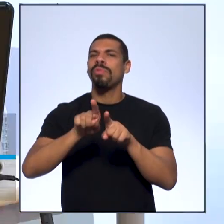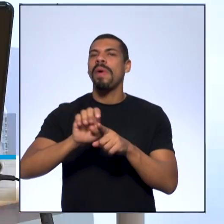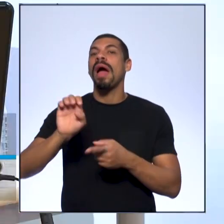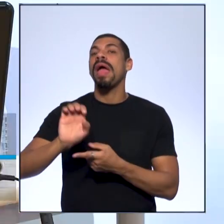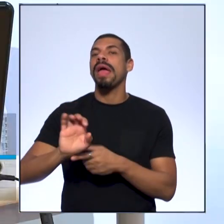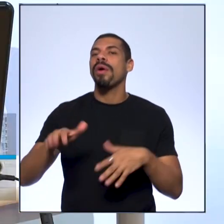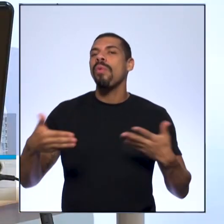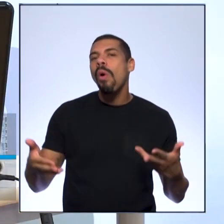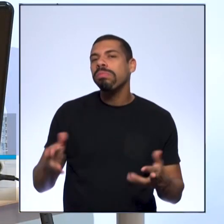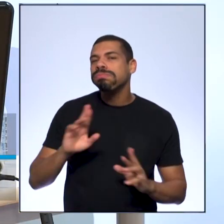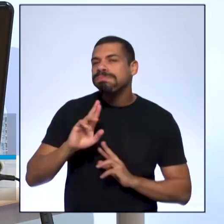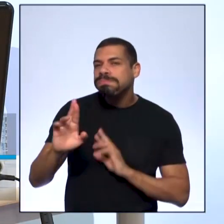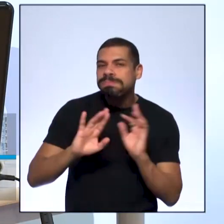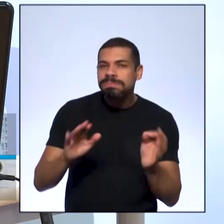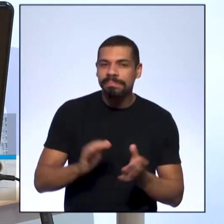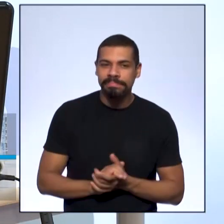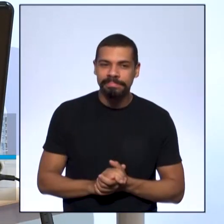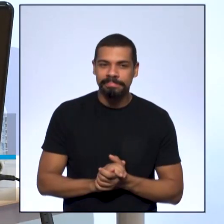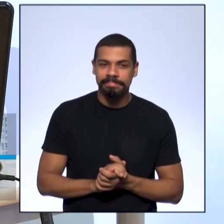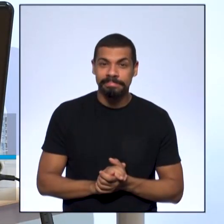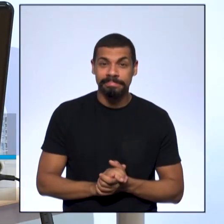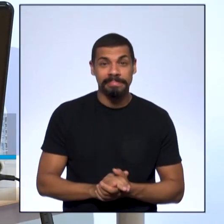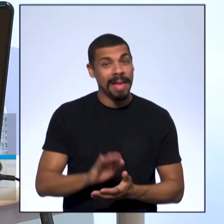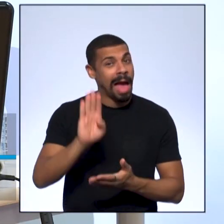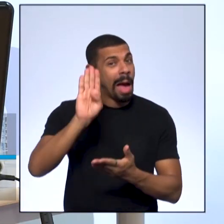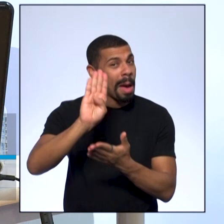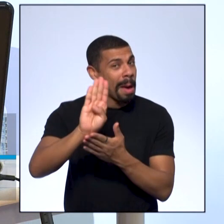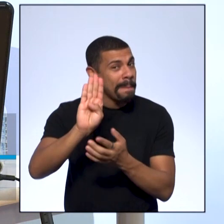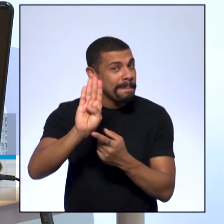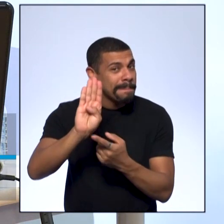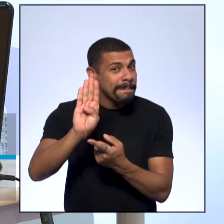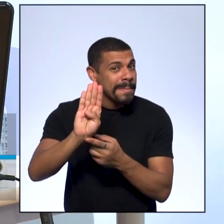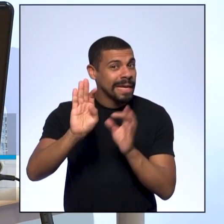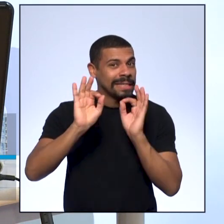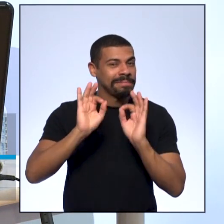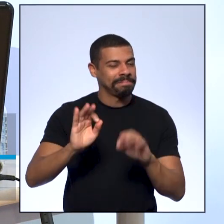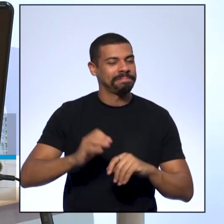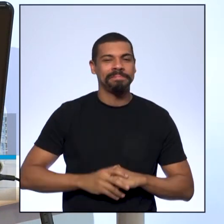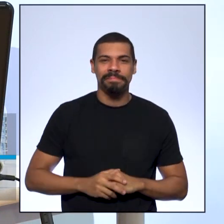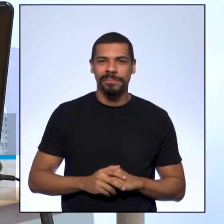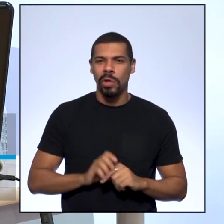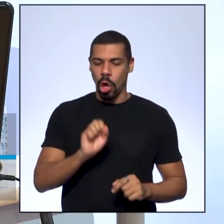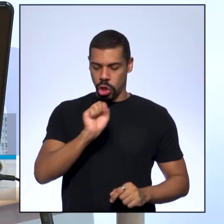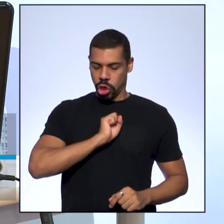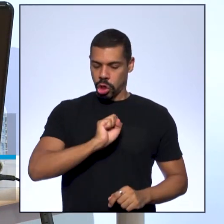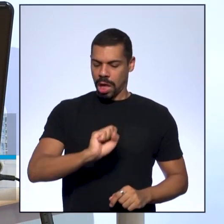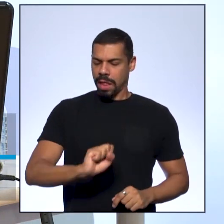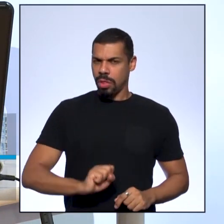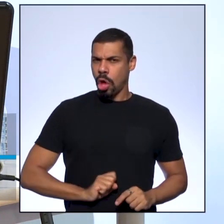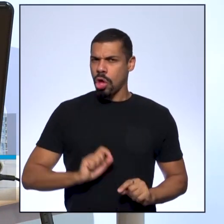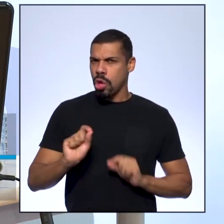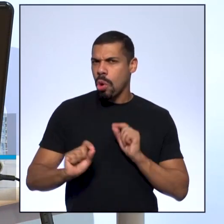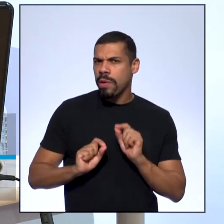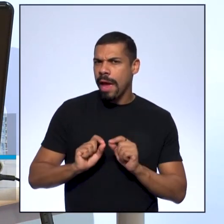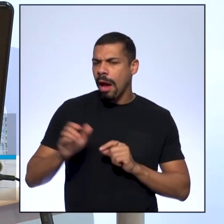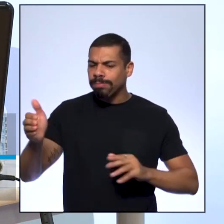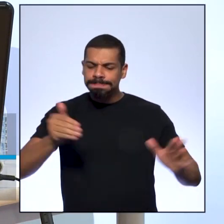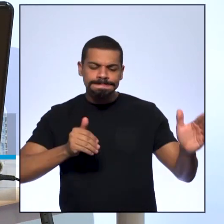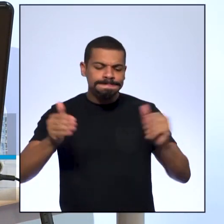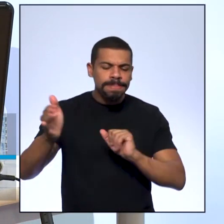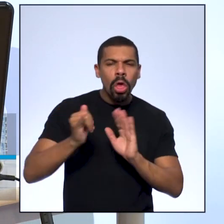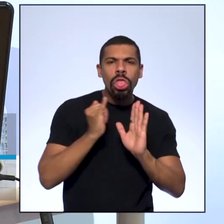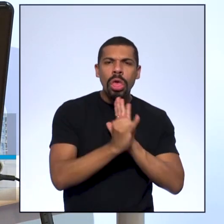Correta é a alternativa B de bola, tá? Então, a função dos sacerdotes era recolher os impostos, né, que eles chamavam